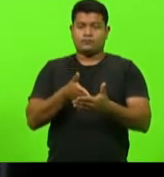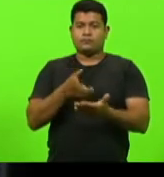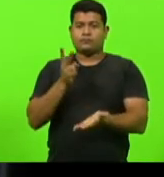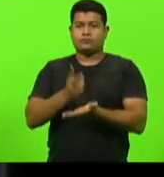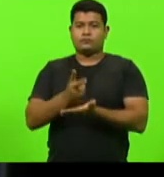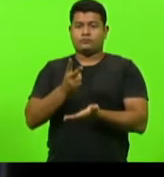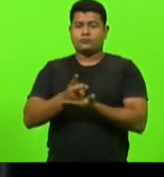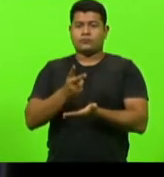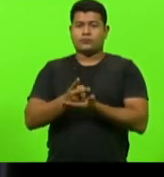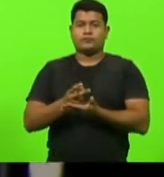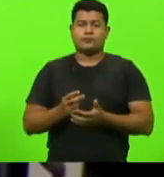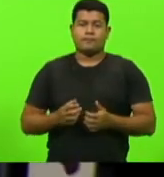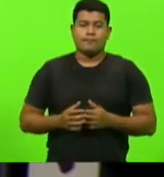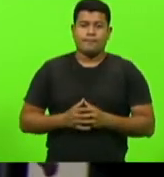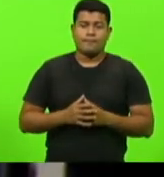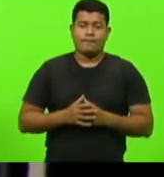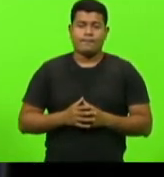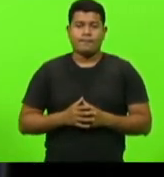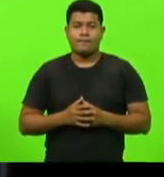o veto.